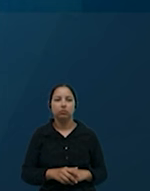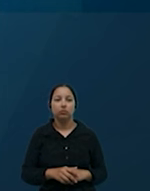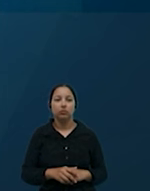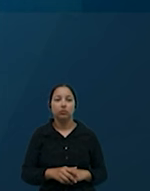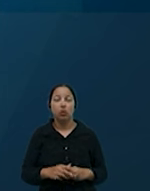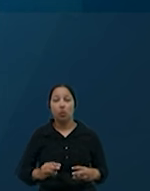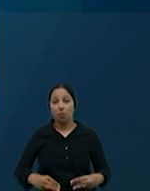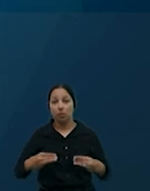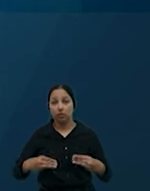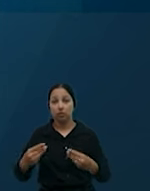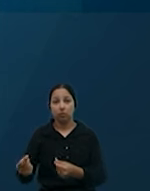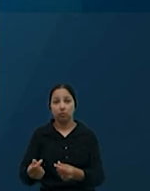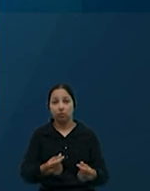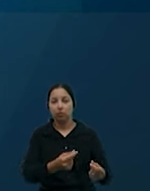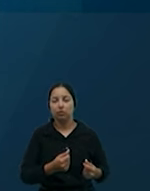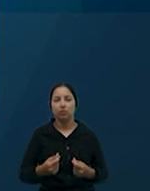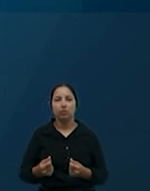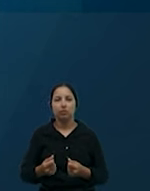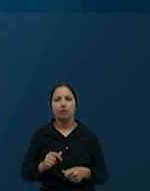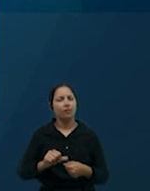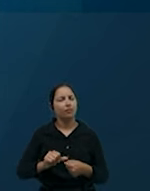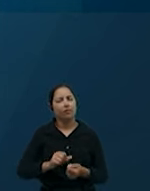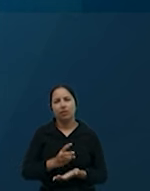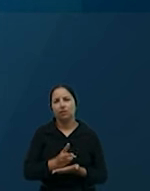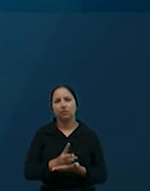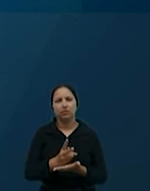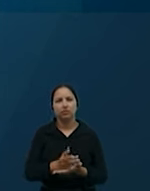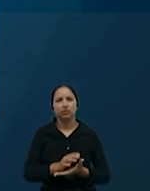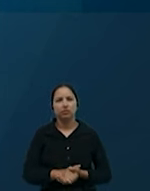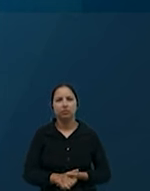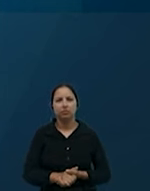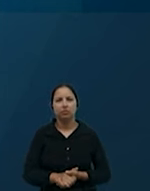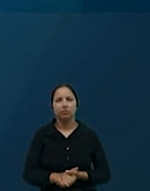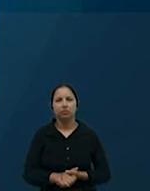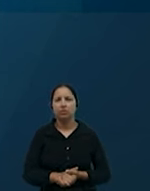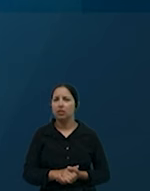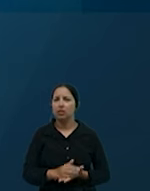frequência. Muitas as vezes, inclusive de ofício, antes